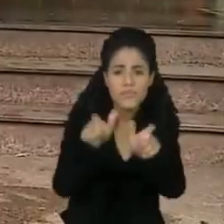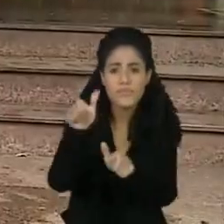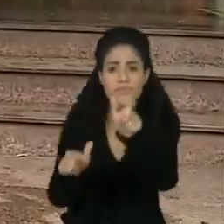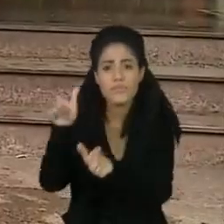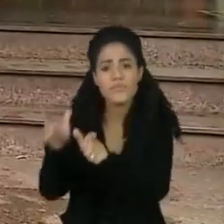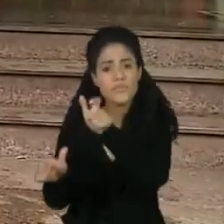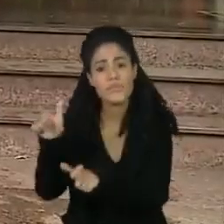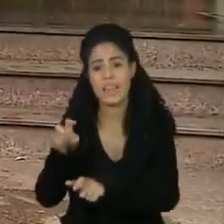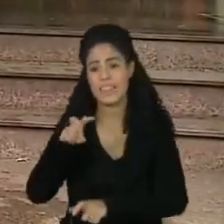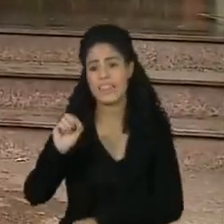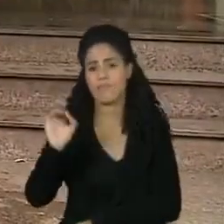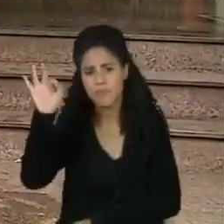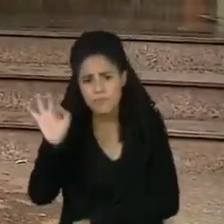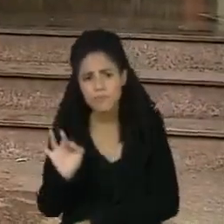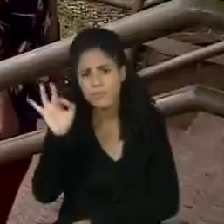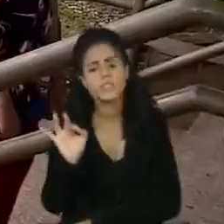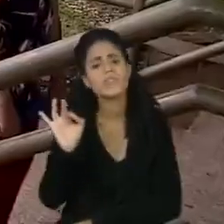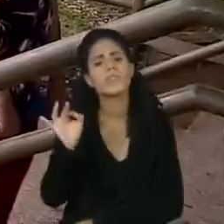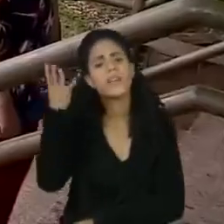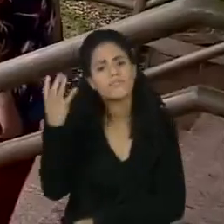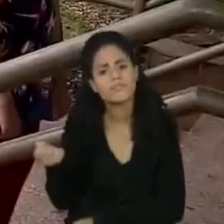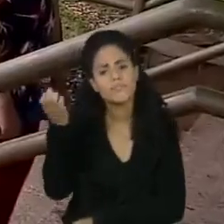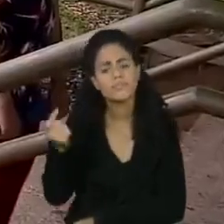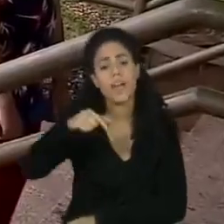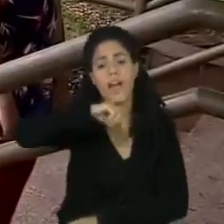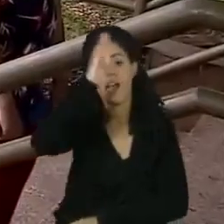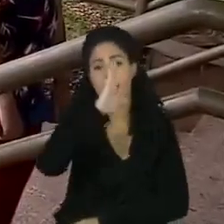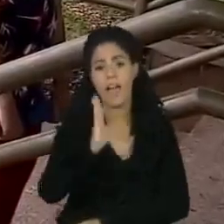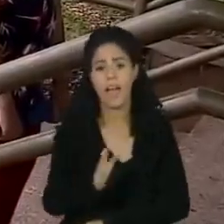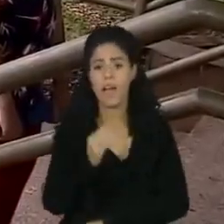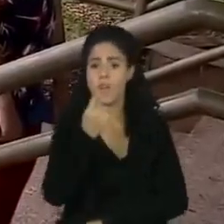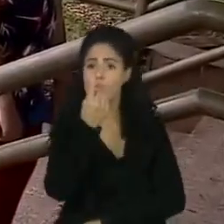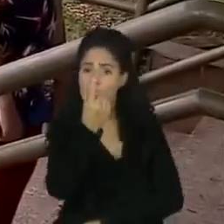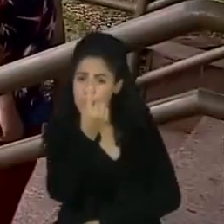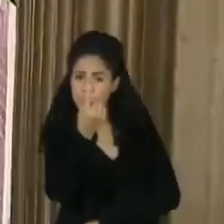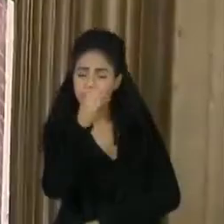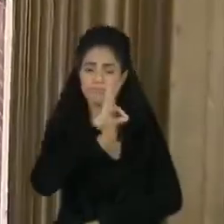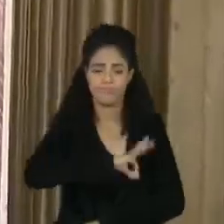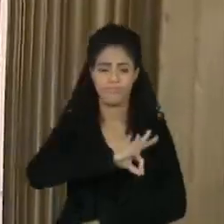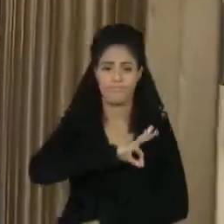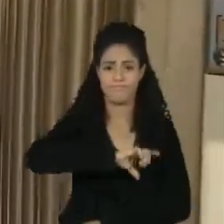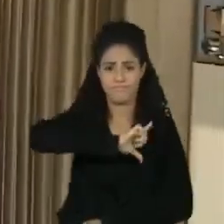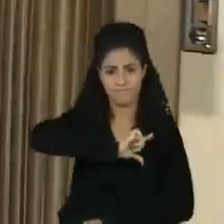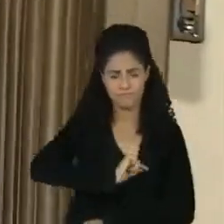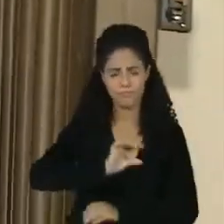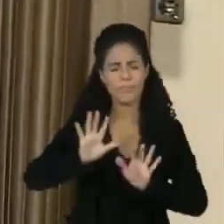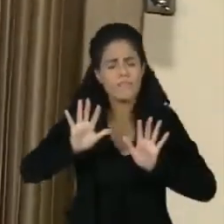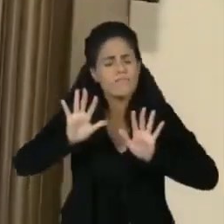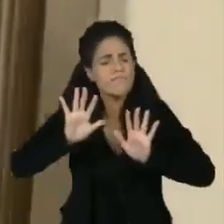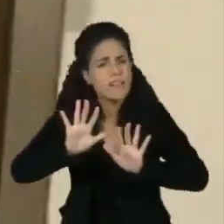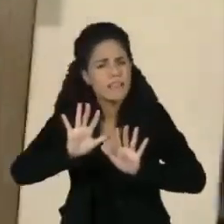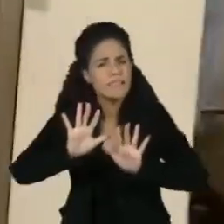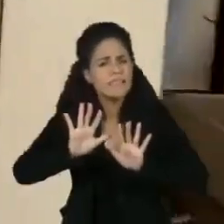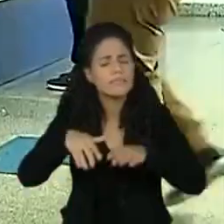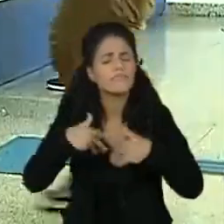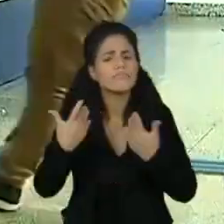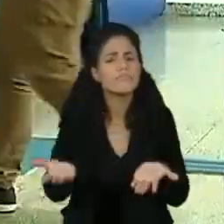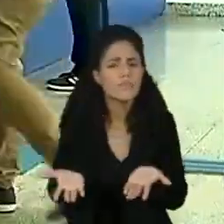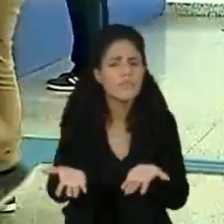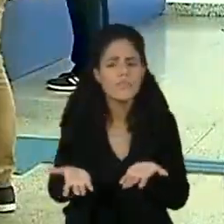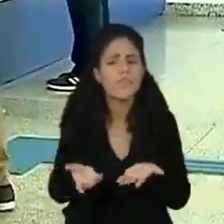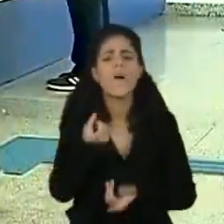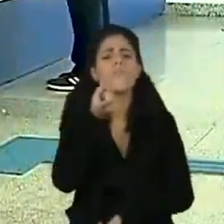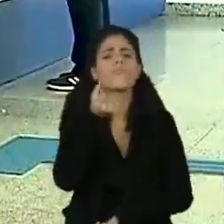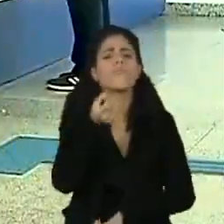das aposentadorias e pensões no país também são de um salário mínimo. Mas afinal, qual seria o valor ideal